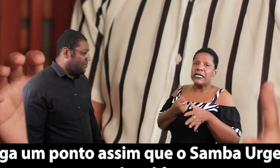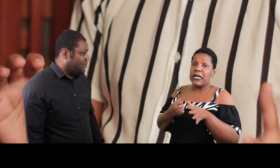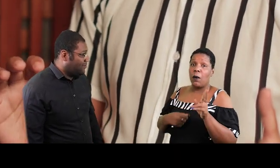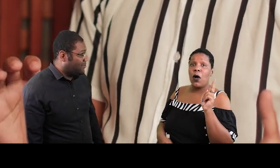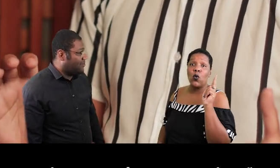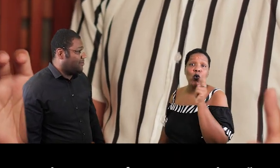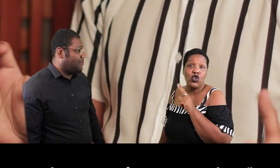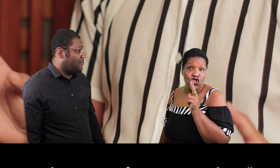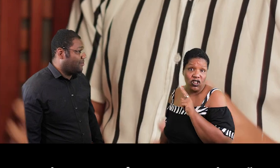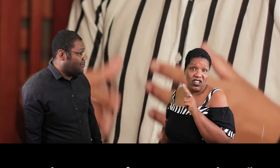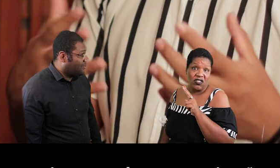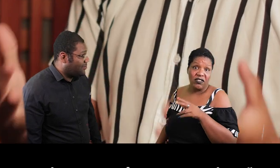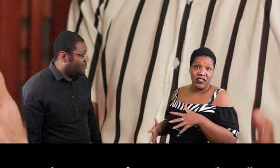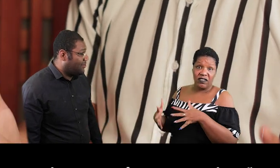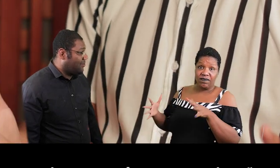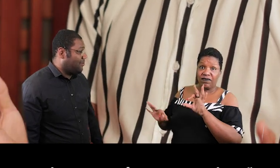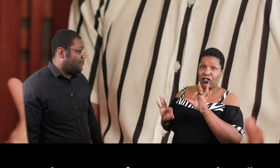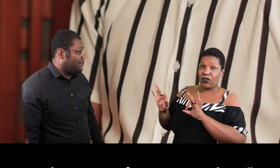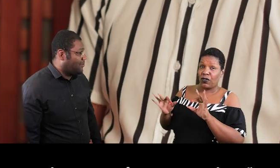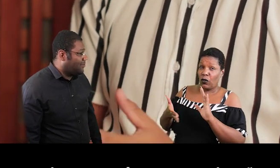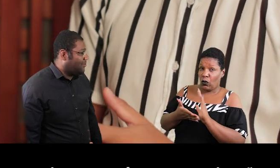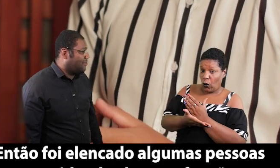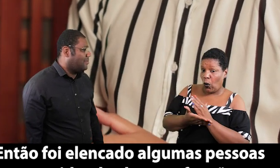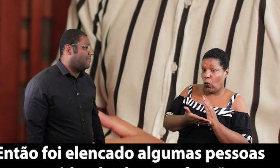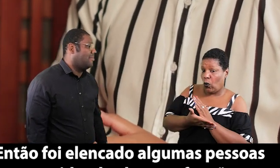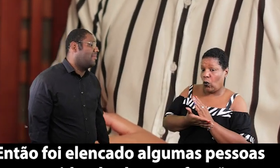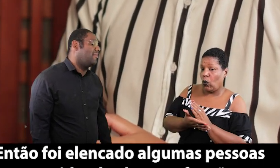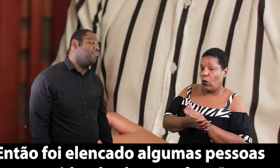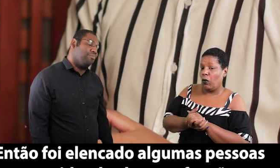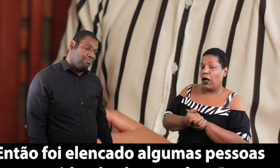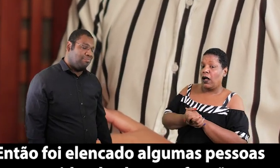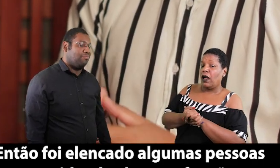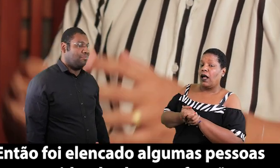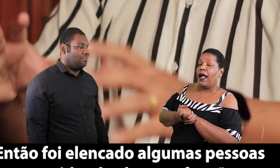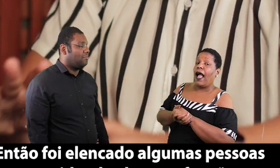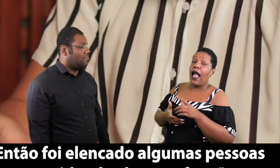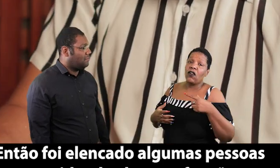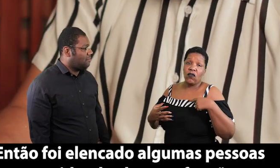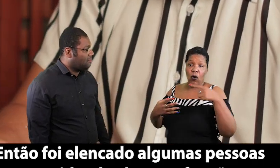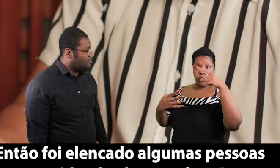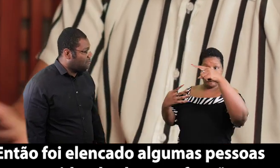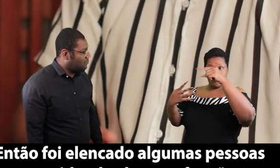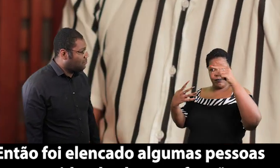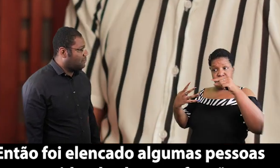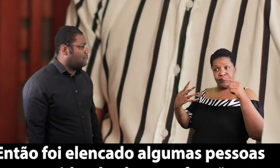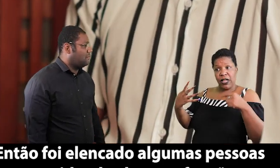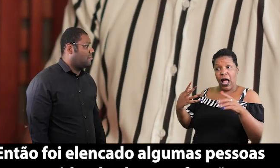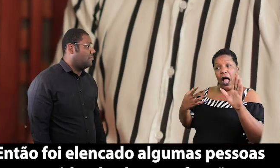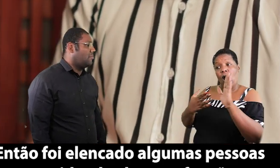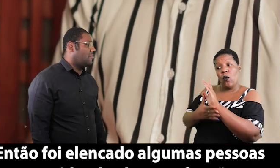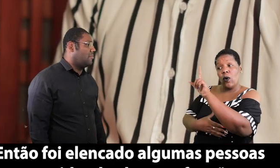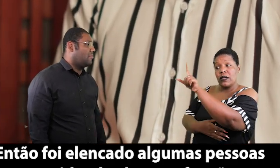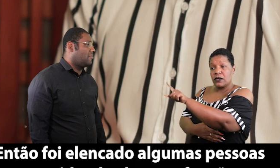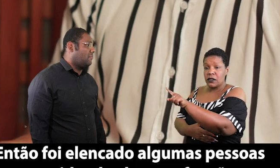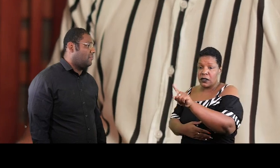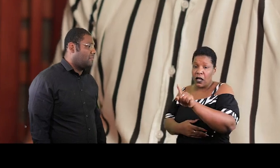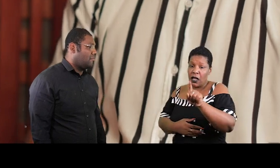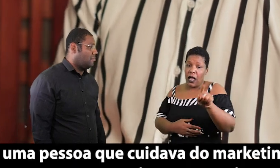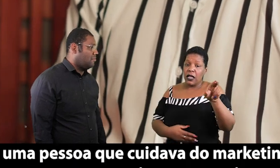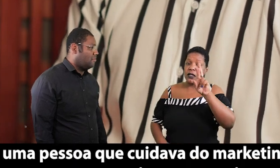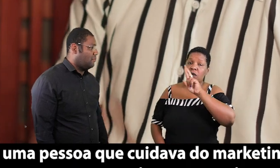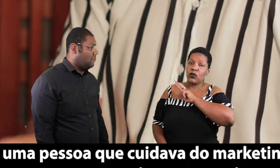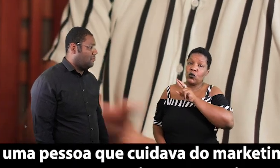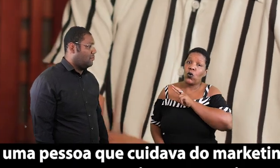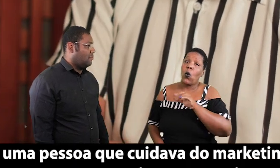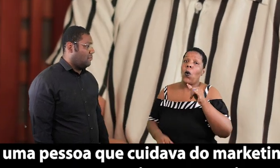forma que precisava ter algumas organizações. Então foi elencado algumas pessoas para cuidar de algumas funções. Teve